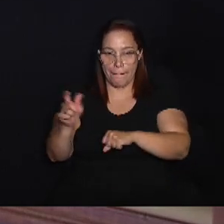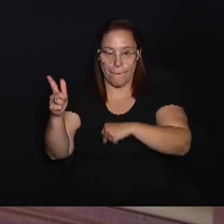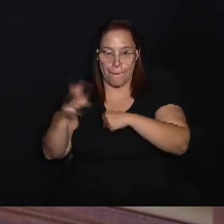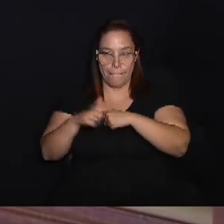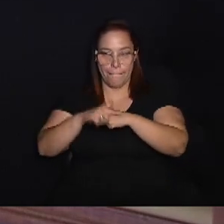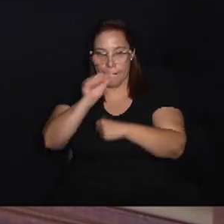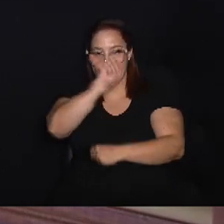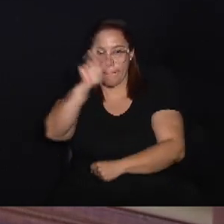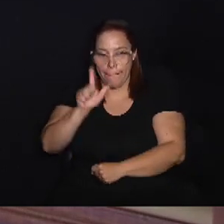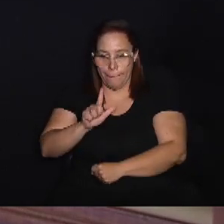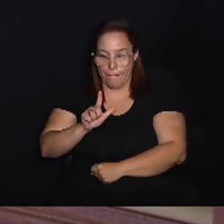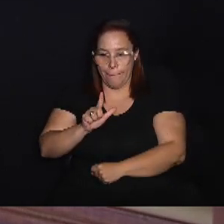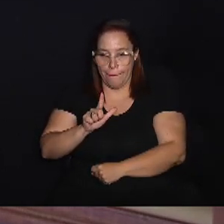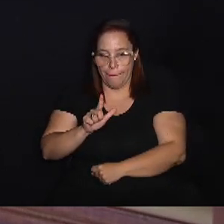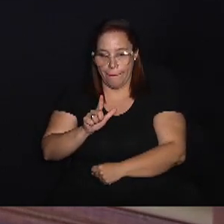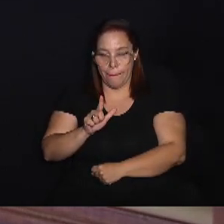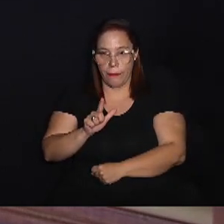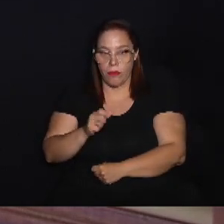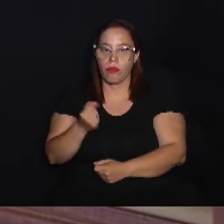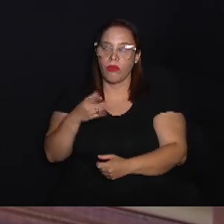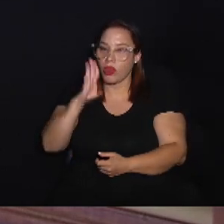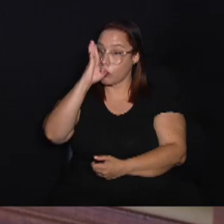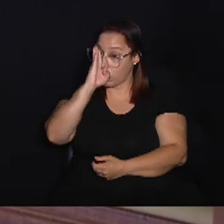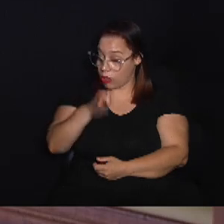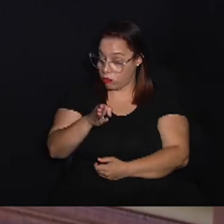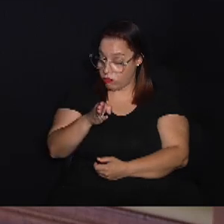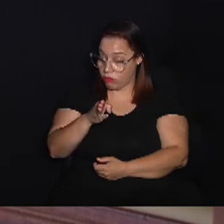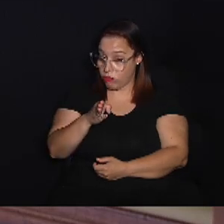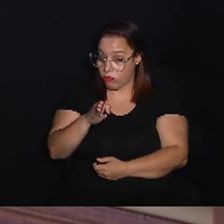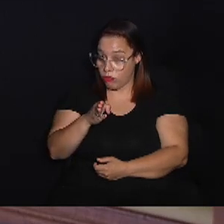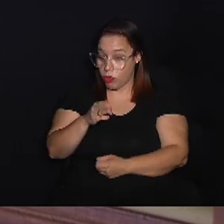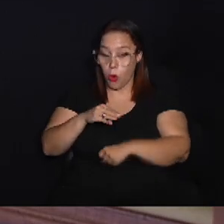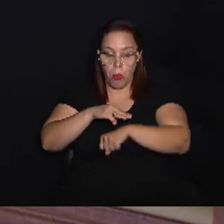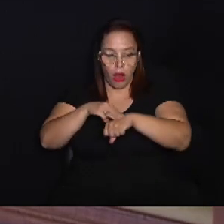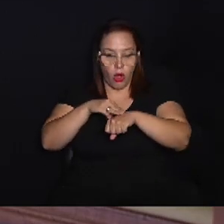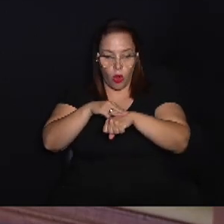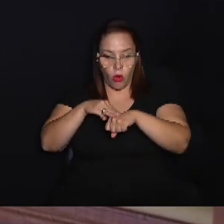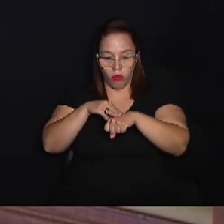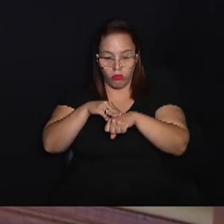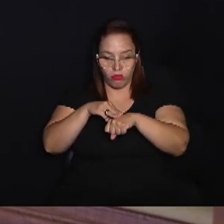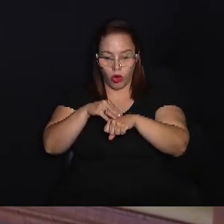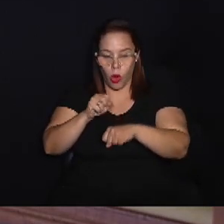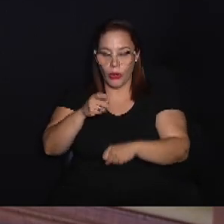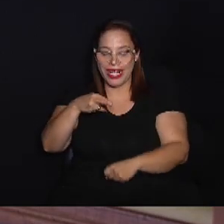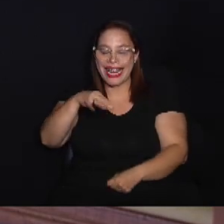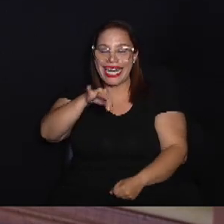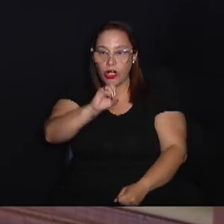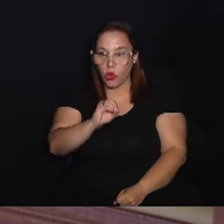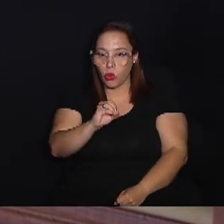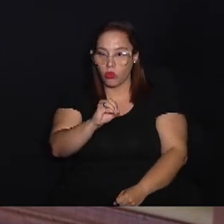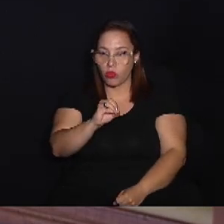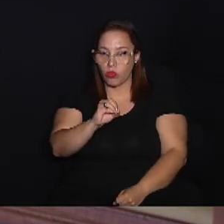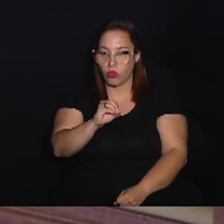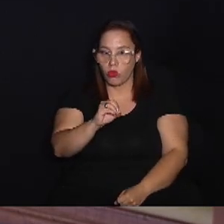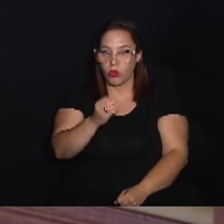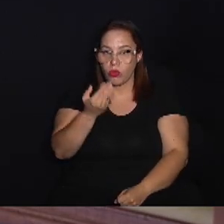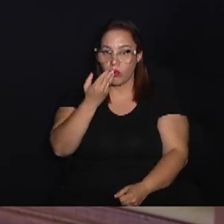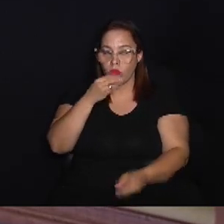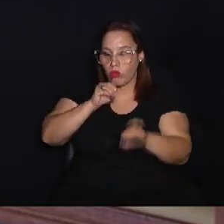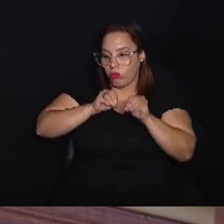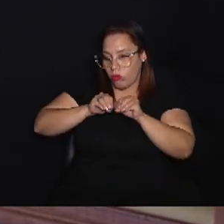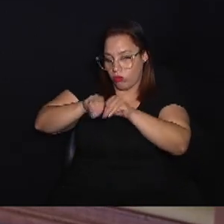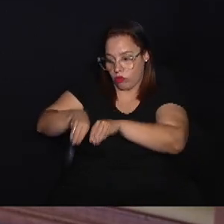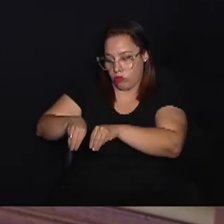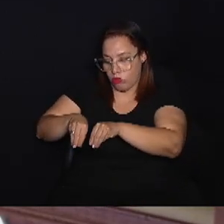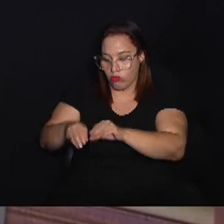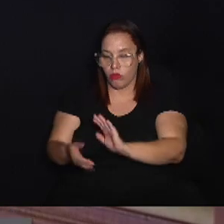e papelão. Esses são os principais. Aí tem o marrom, ele é de orgânicos, para a gente poder fazer a